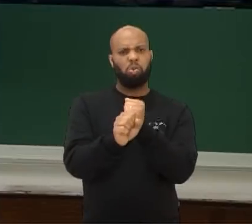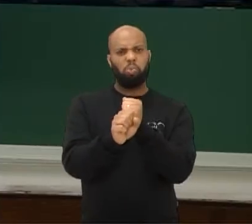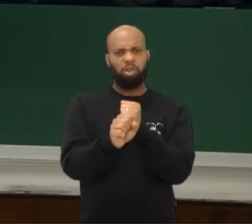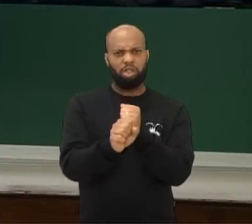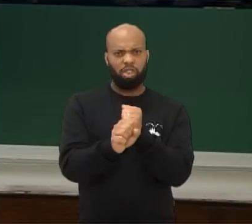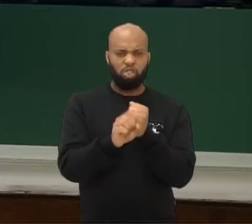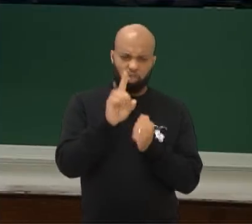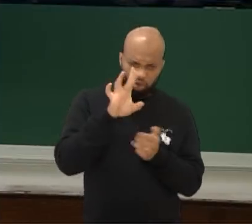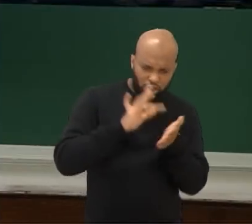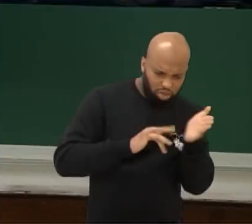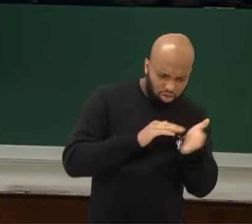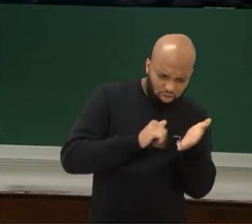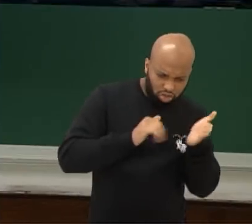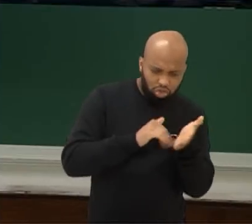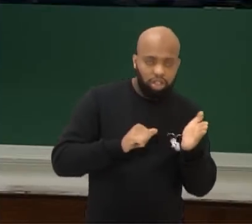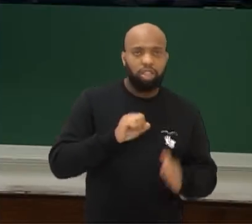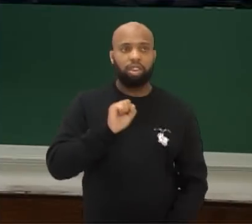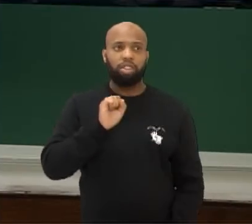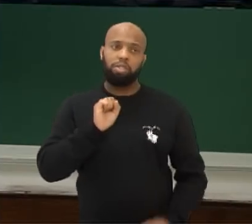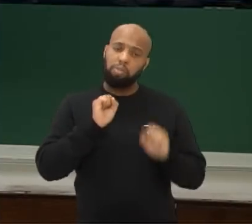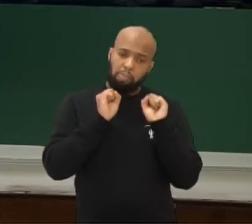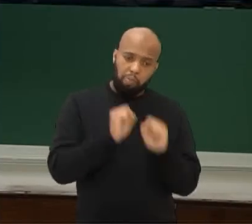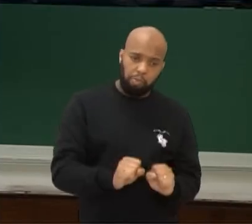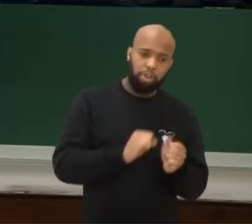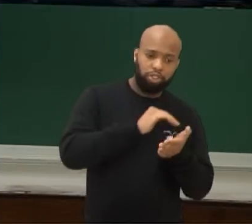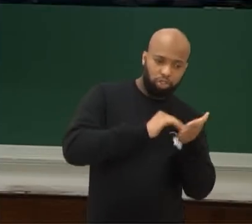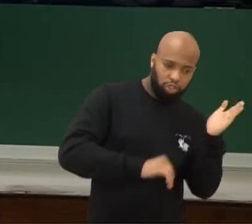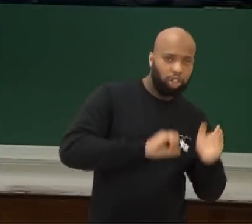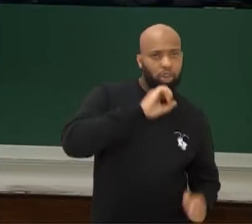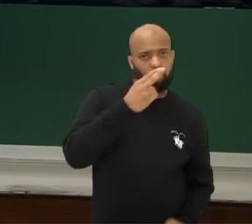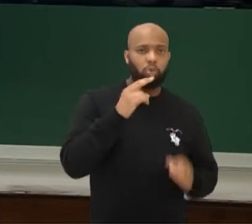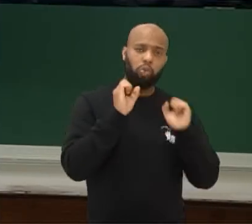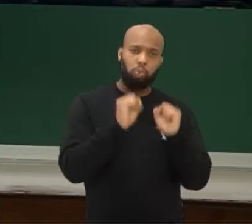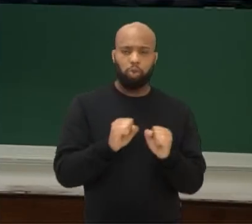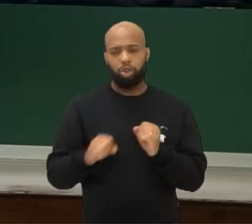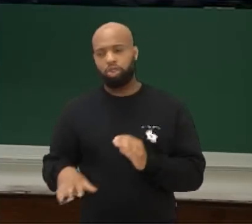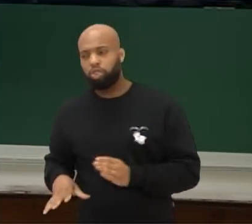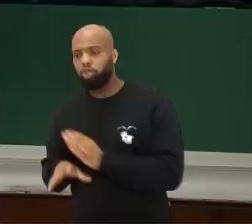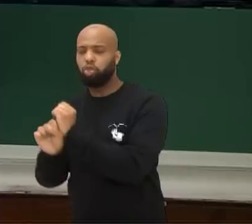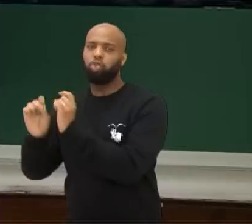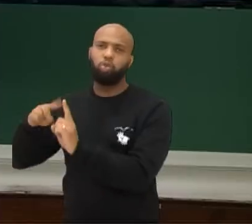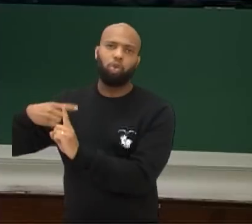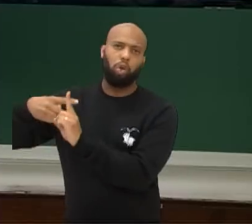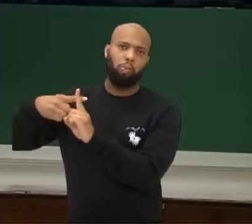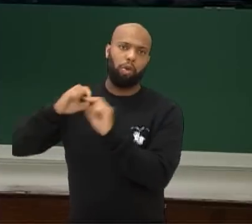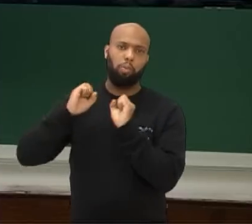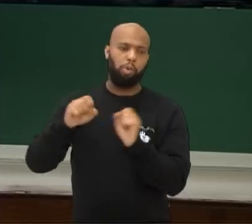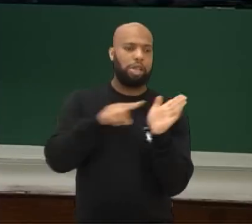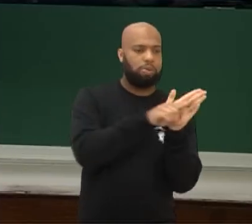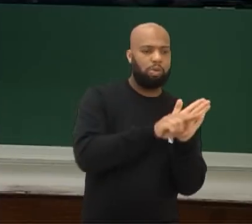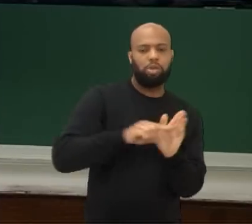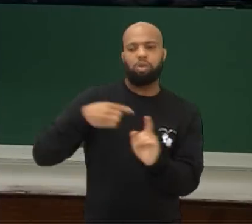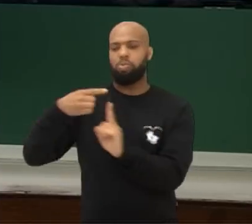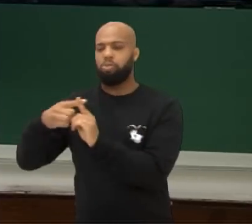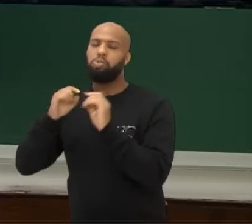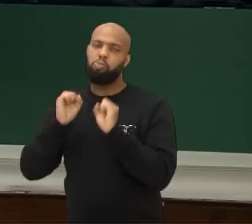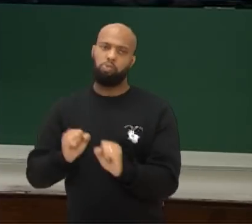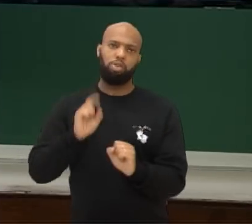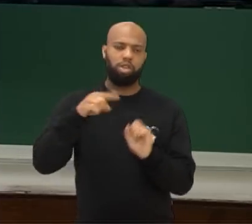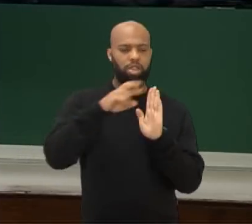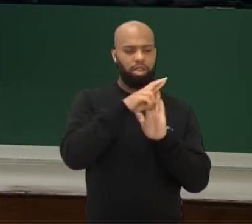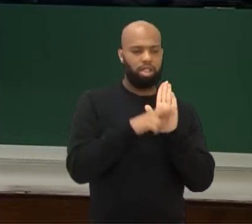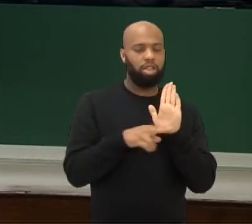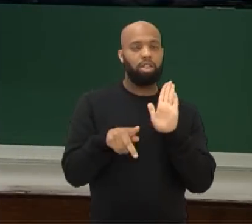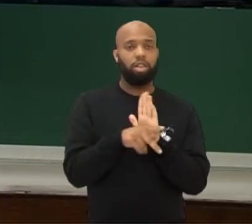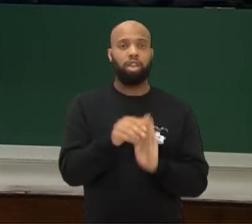estou tirando? Sim, princípio aditivo, ou você pode acrescentar a mesma quantidade ou pode tirar